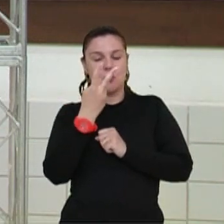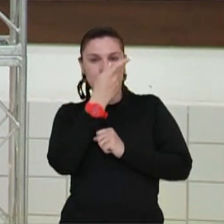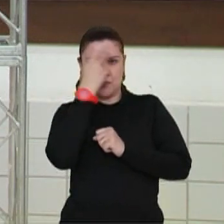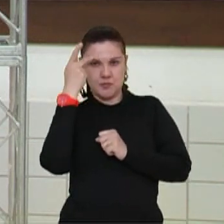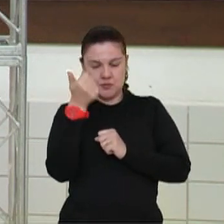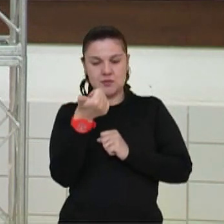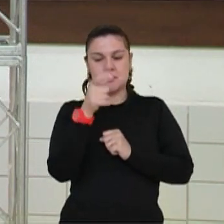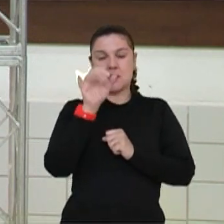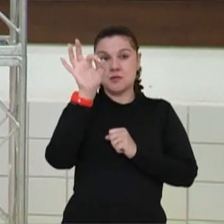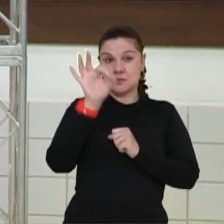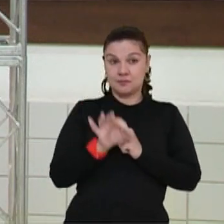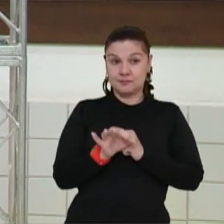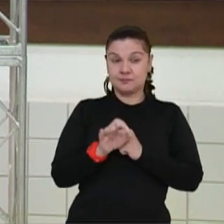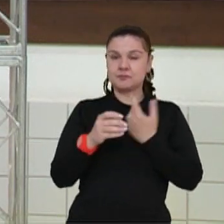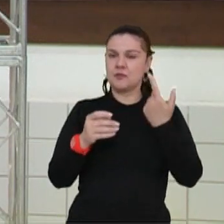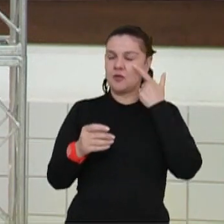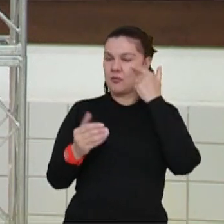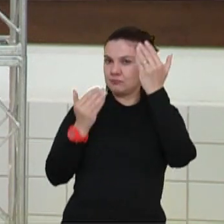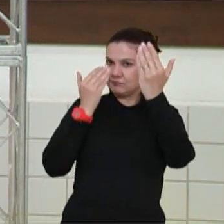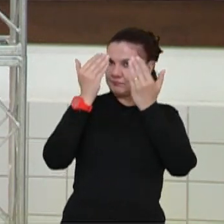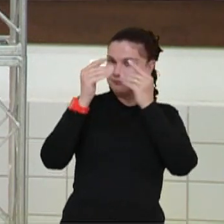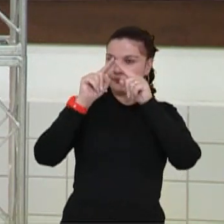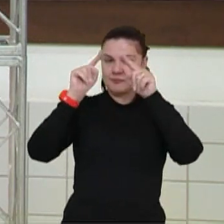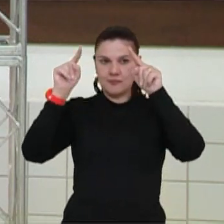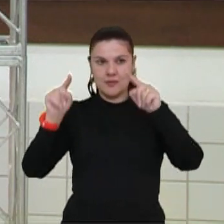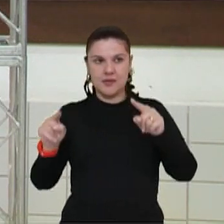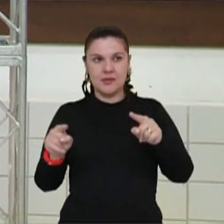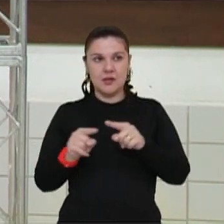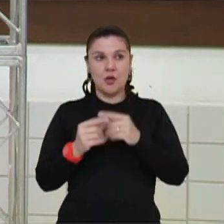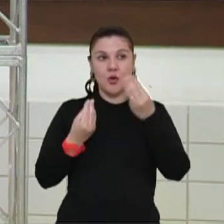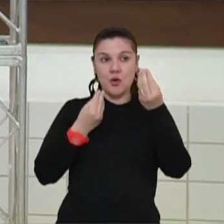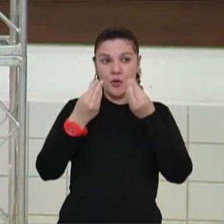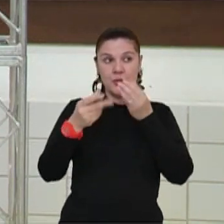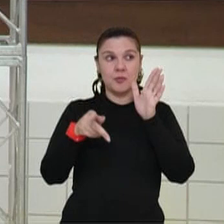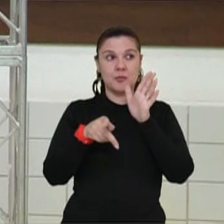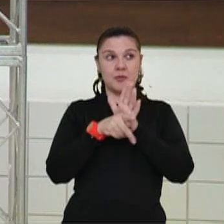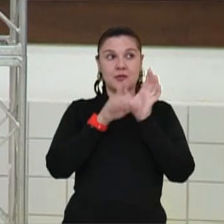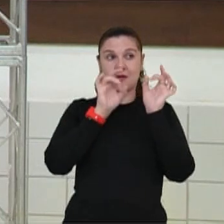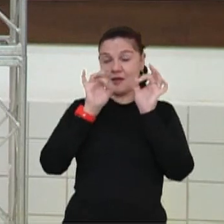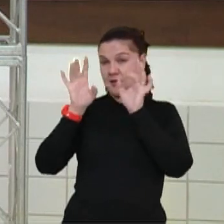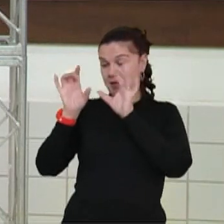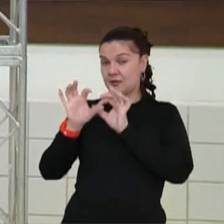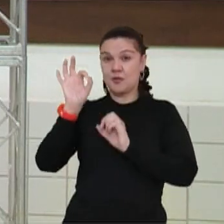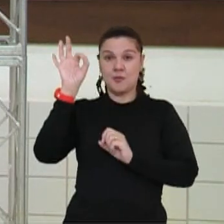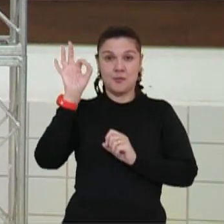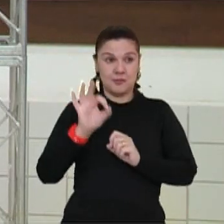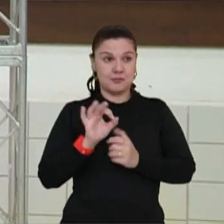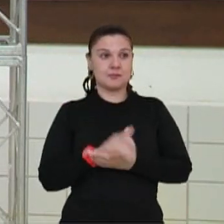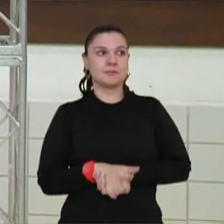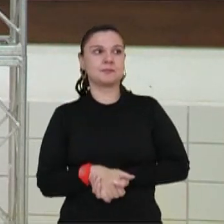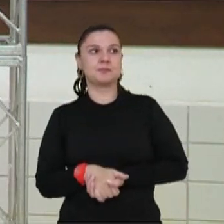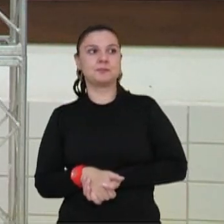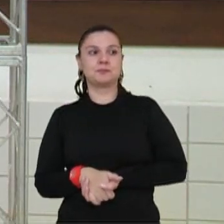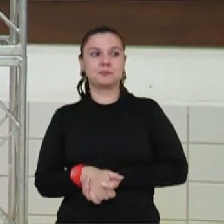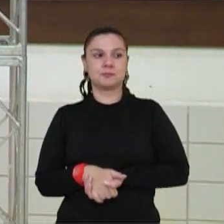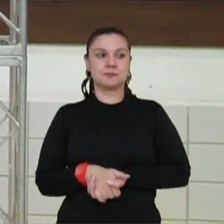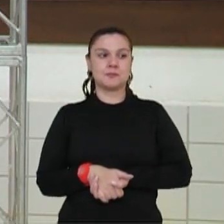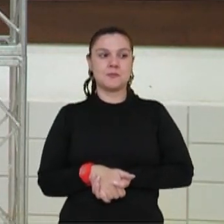por diante. Tá bom? Vamos conferir agora na tela como é que ficam as frequências de cada um em porcentagem, frequência relativa.